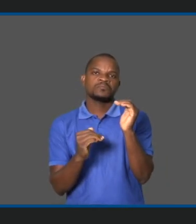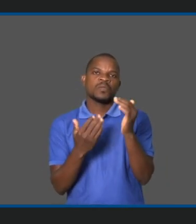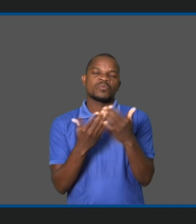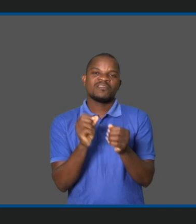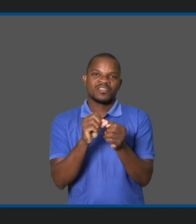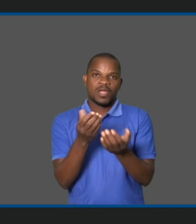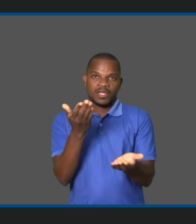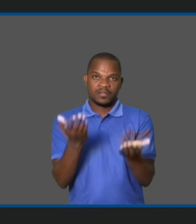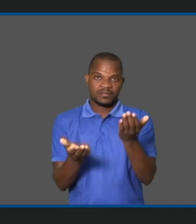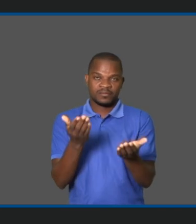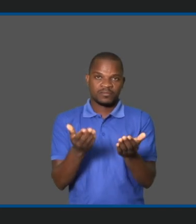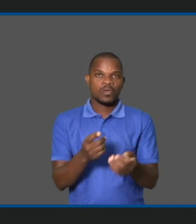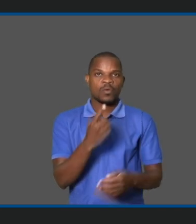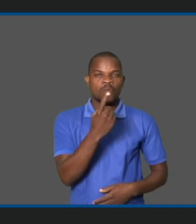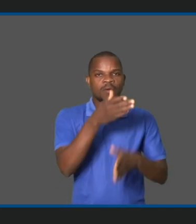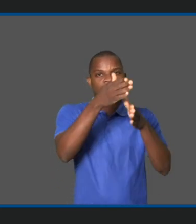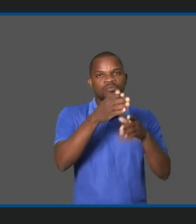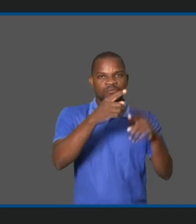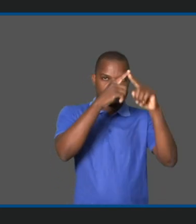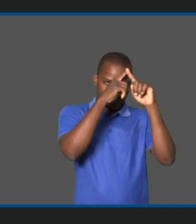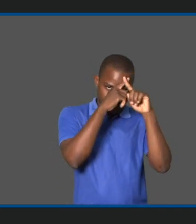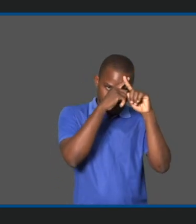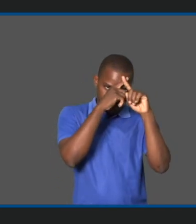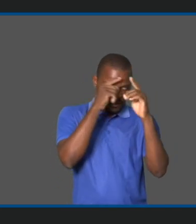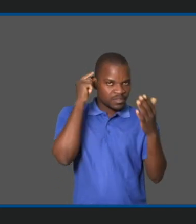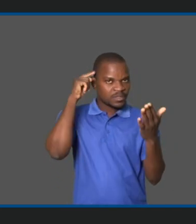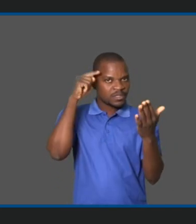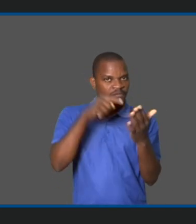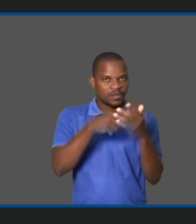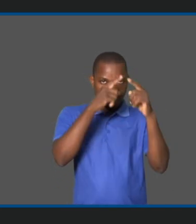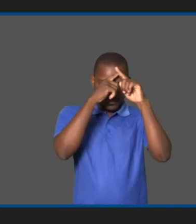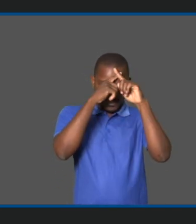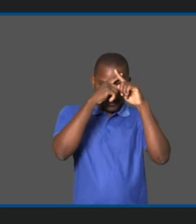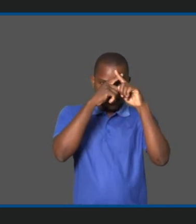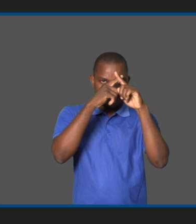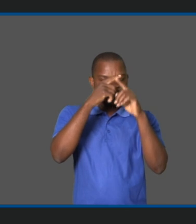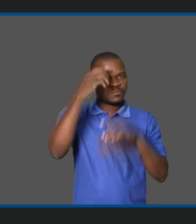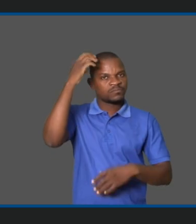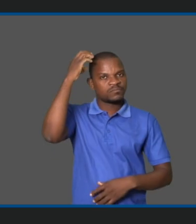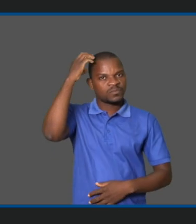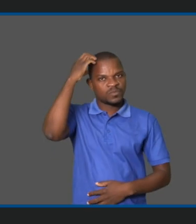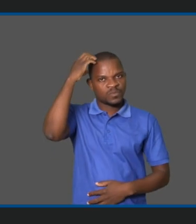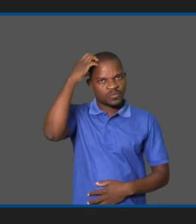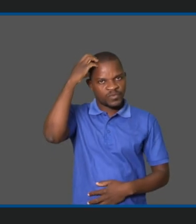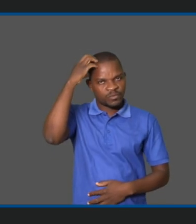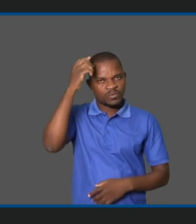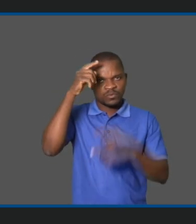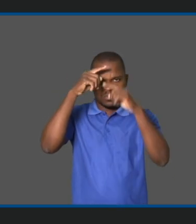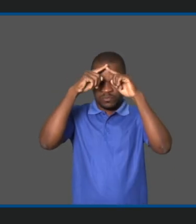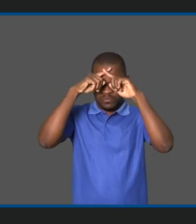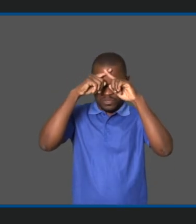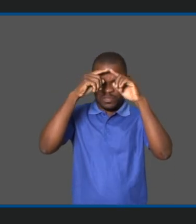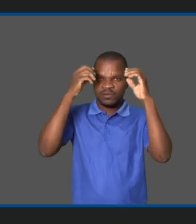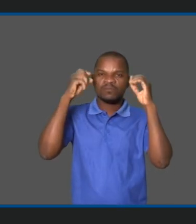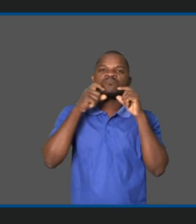do Estado, agente da Polícia Terapêutica de Moçambique e vestido como tal, quer dizer, no exercício das suas